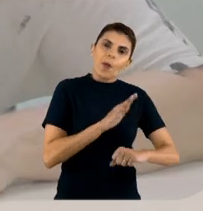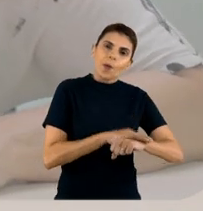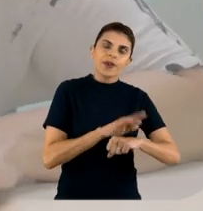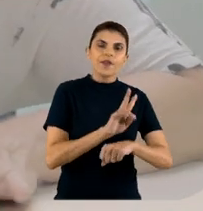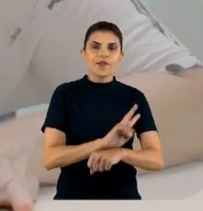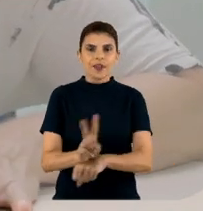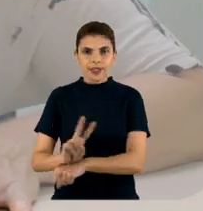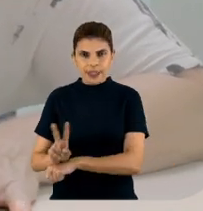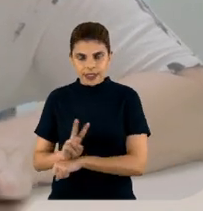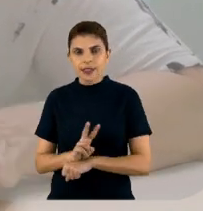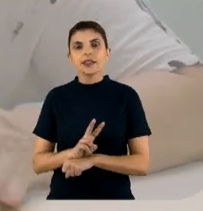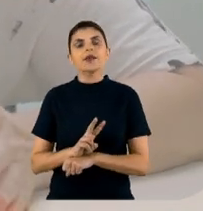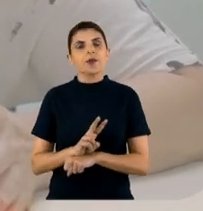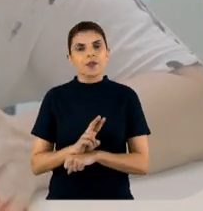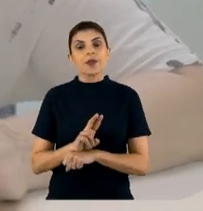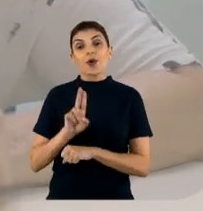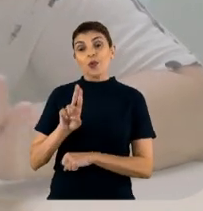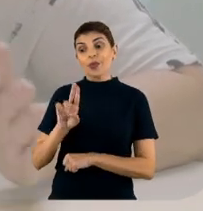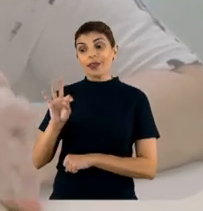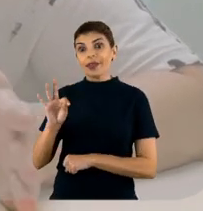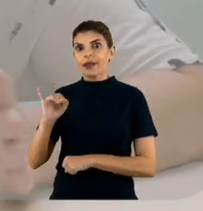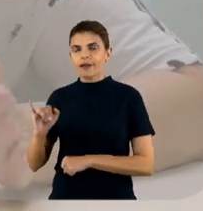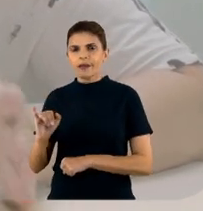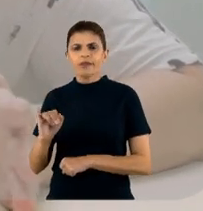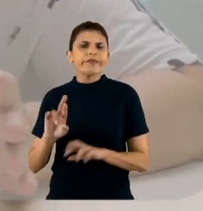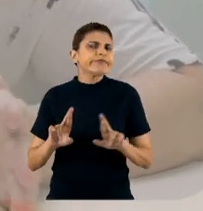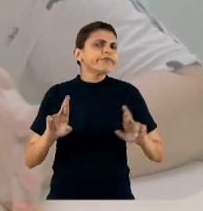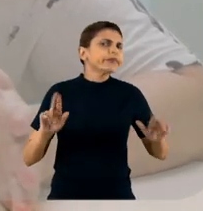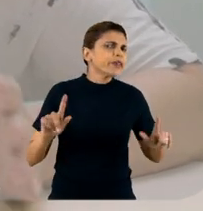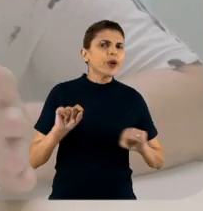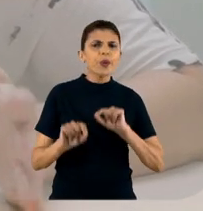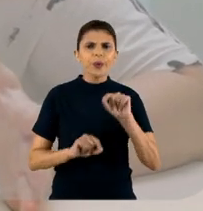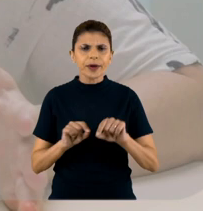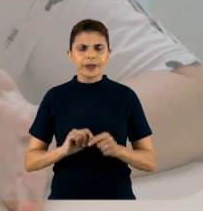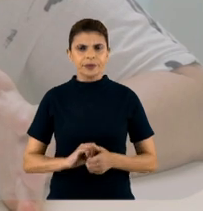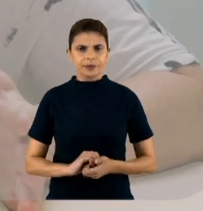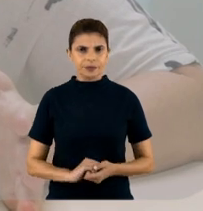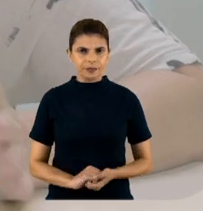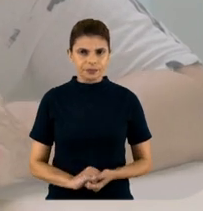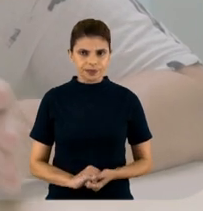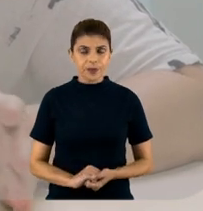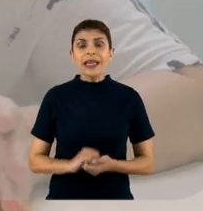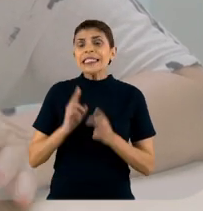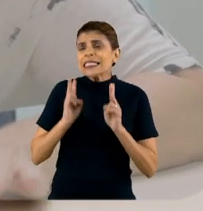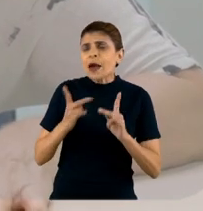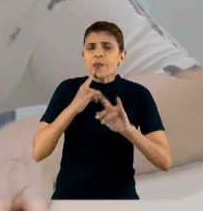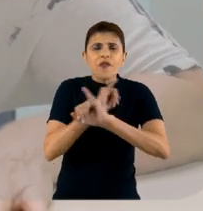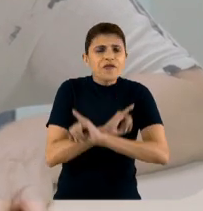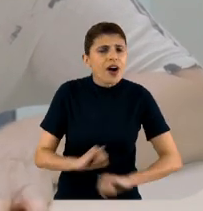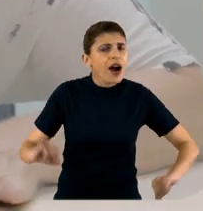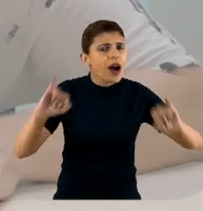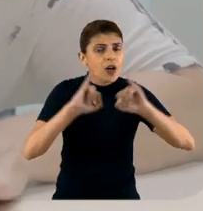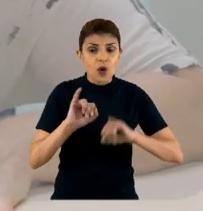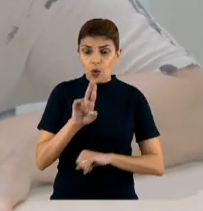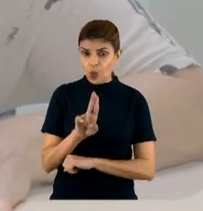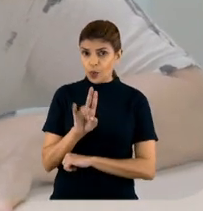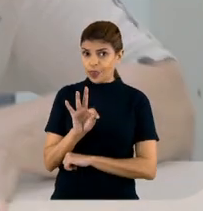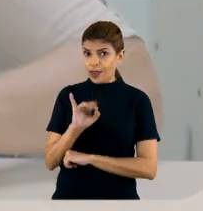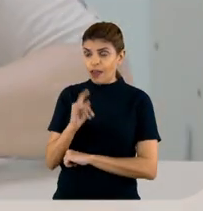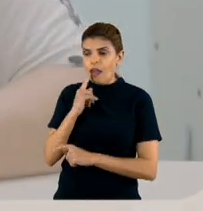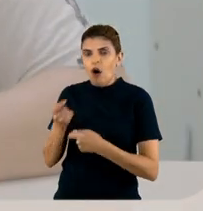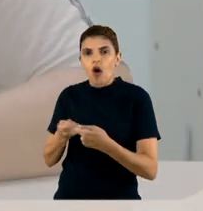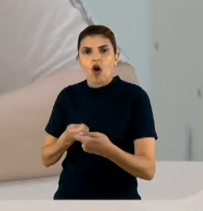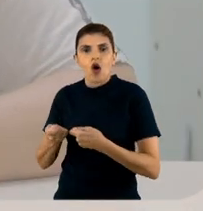momento uma vigilância de terapia intensiva porque o que que a gente tem de diferente na terapia intensiva terapia intensiva eu sempre falo para as pessoas a terapia